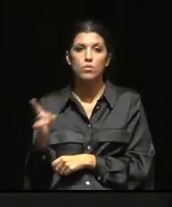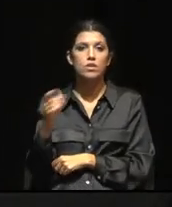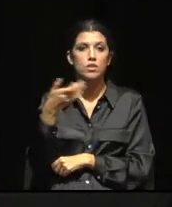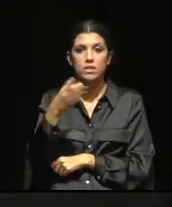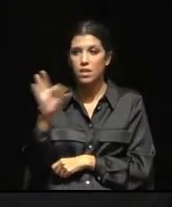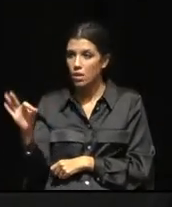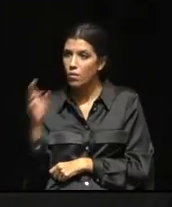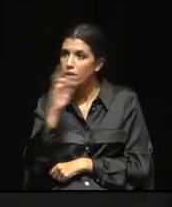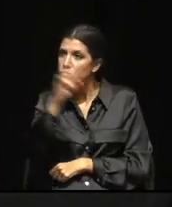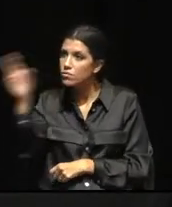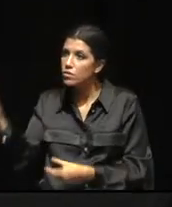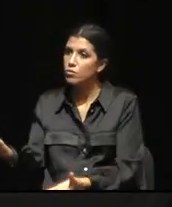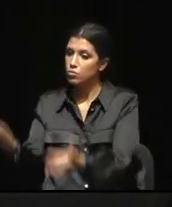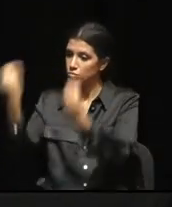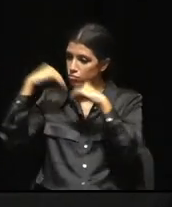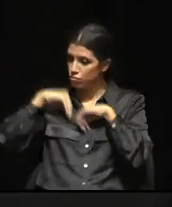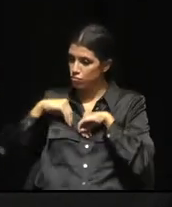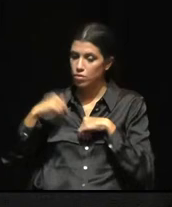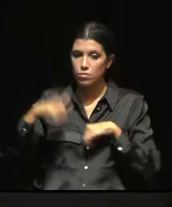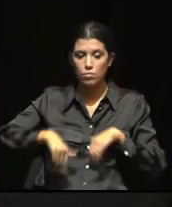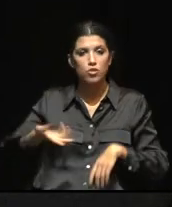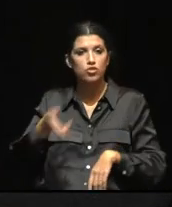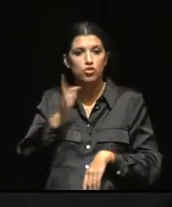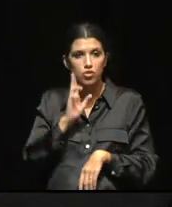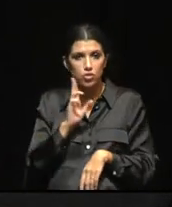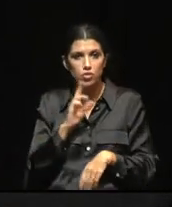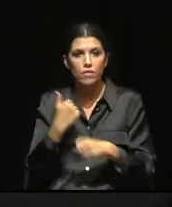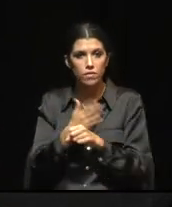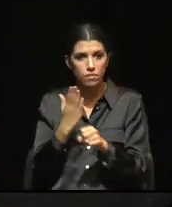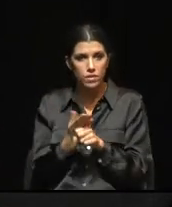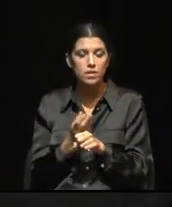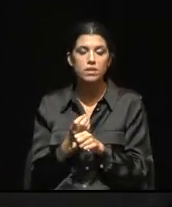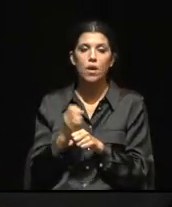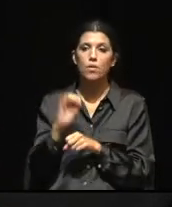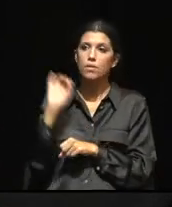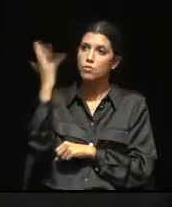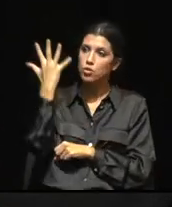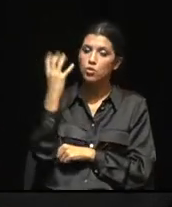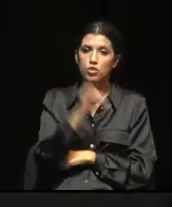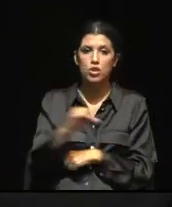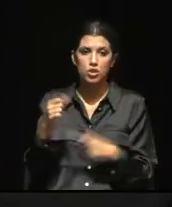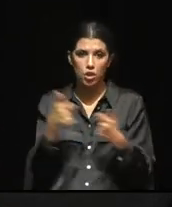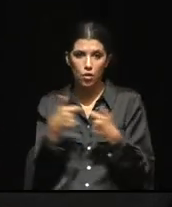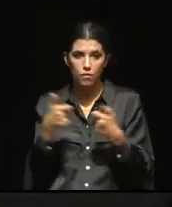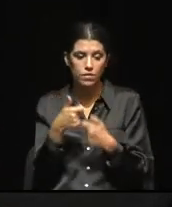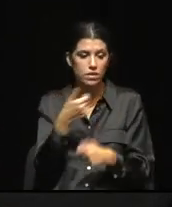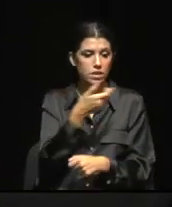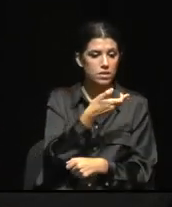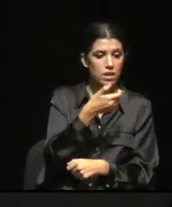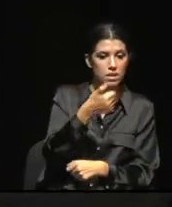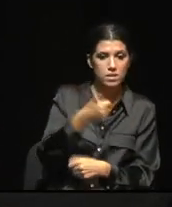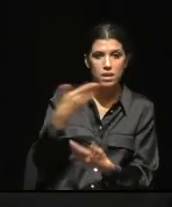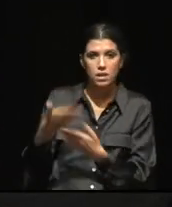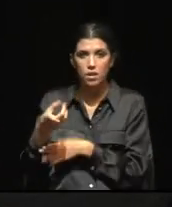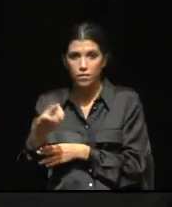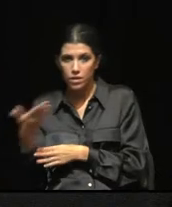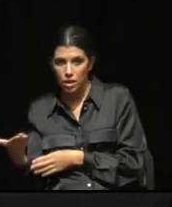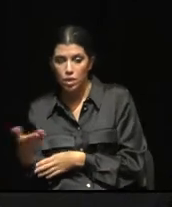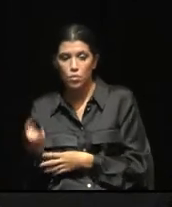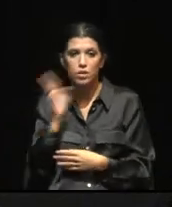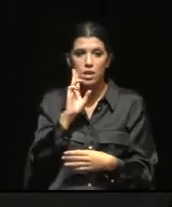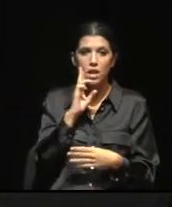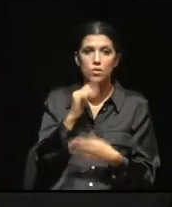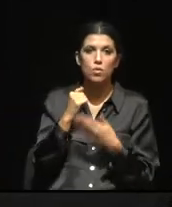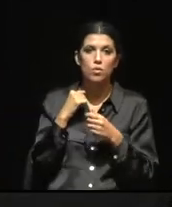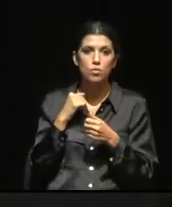74 foi chefe da divisão de instrumentos do Instituto Nacional de meteorologia e geofísica de 85 a 91 diretor do serviço de